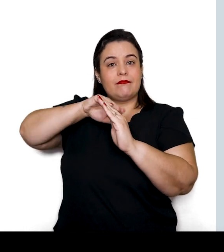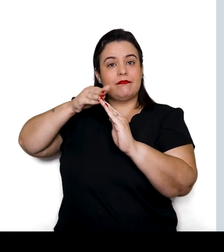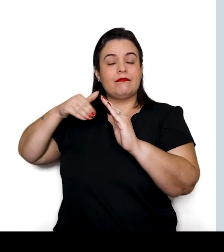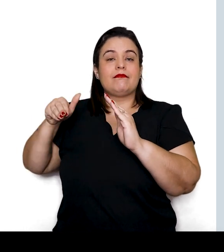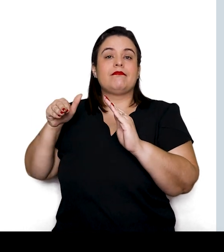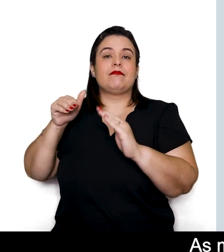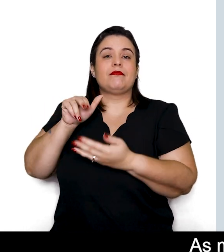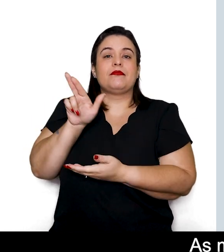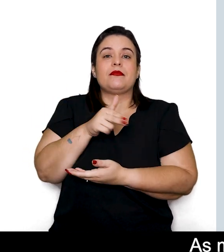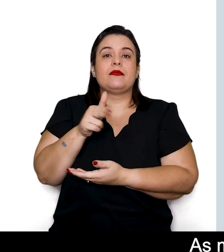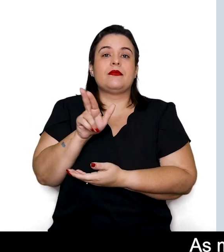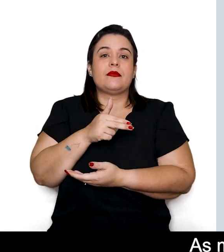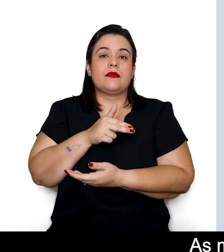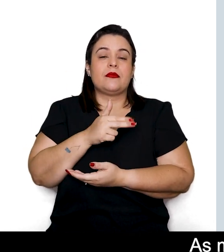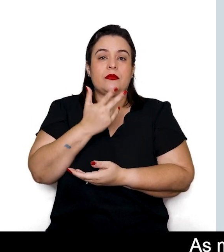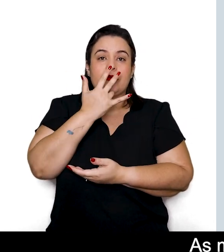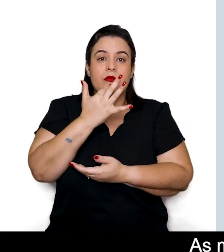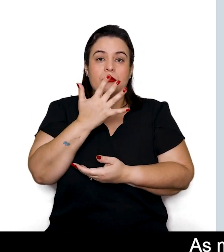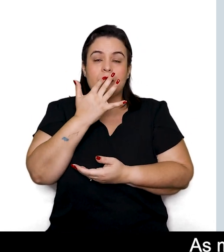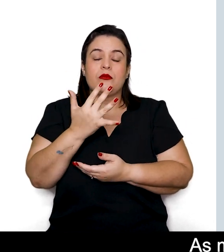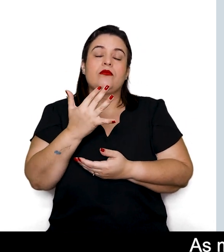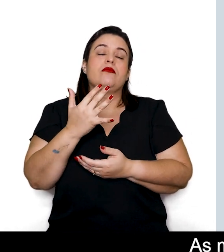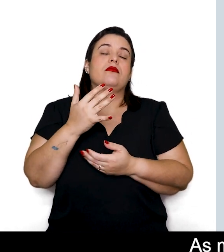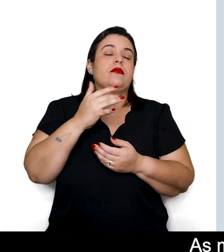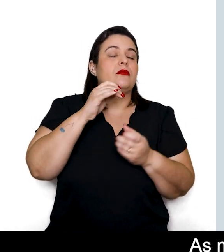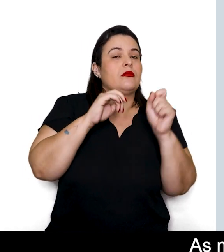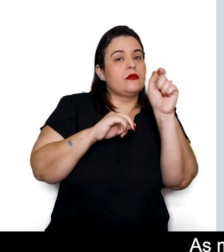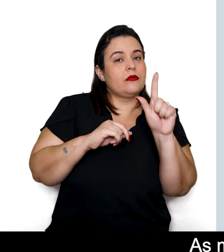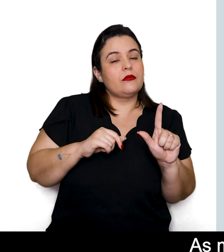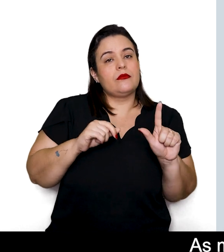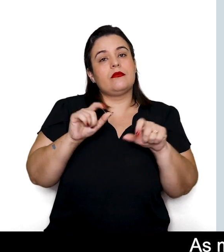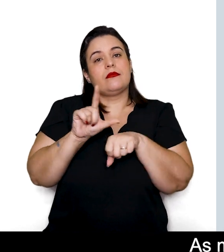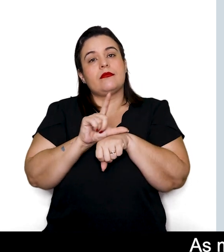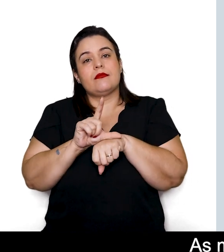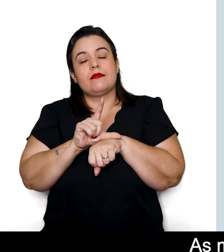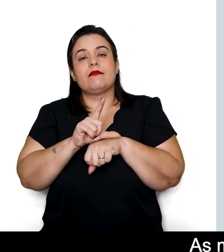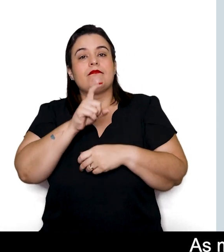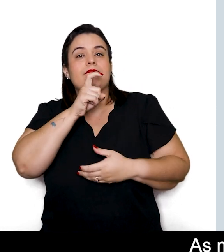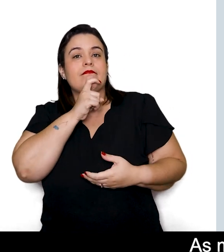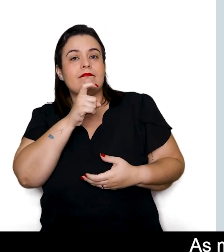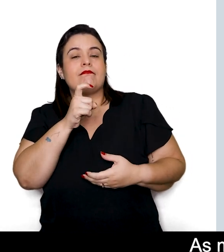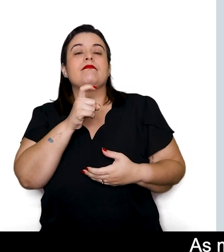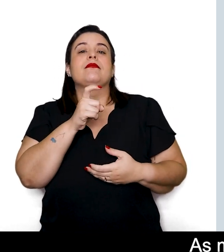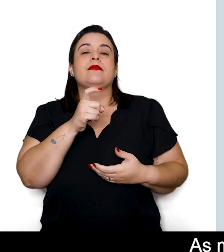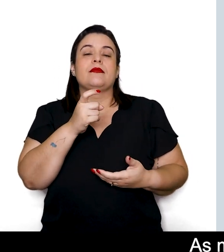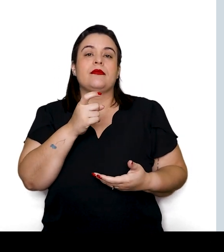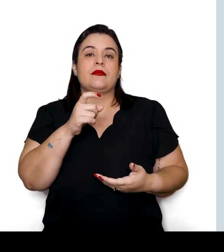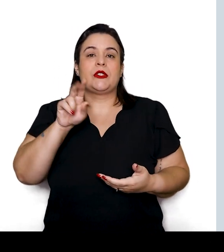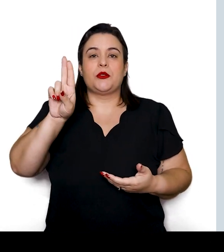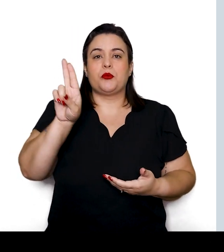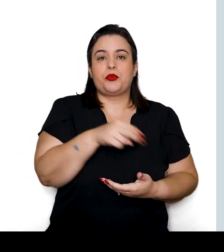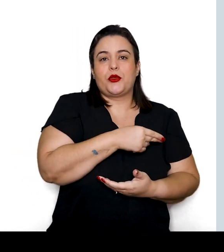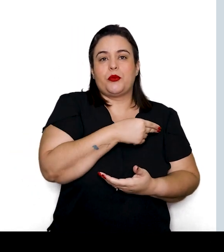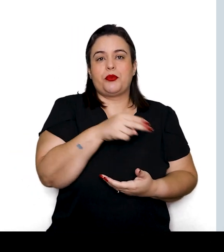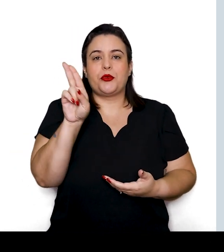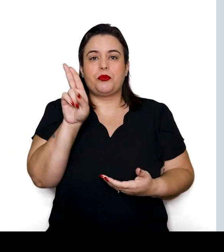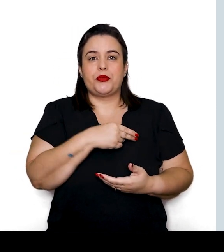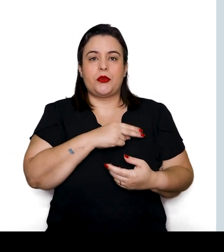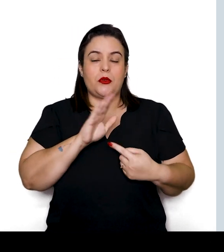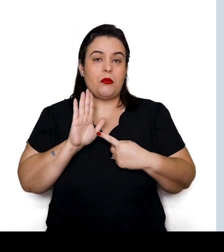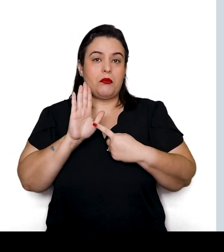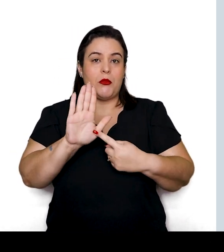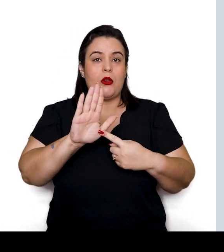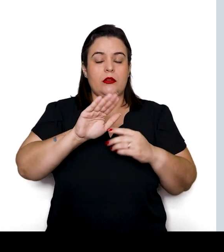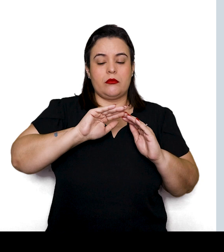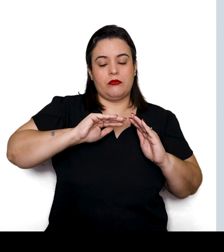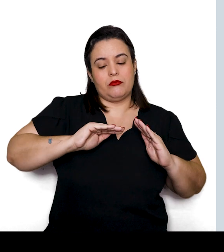da tela. As montanhas são pintadas em tons sobrepostos de azul, lilás e verde, com pinceladas